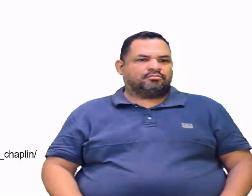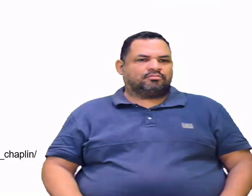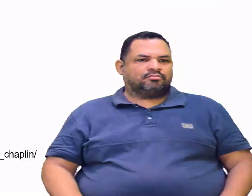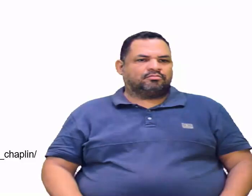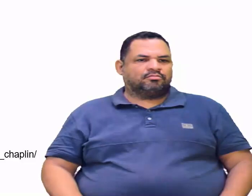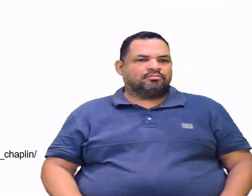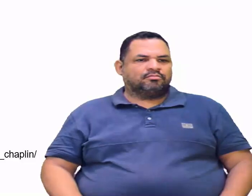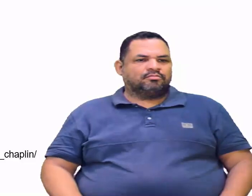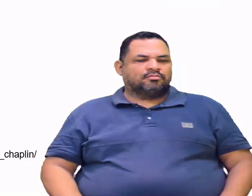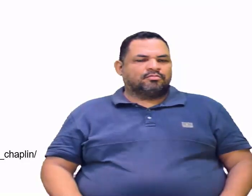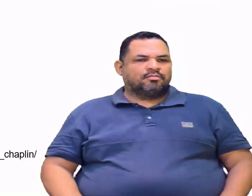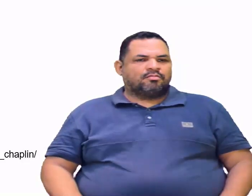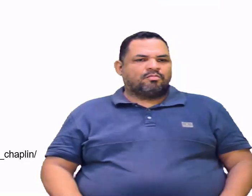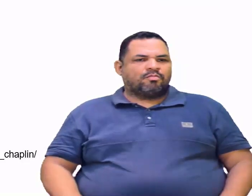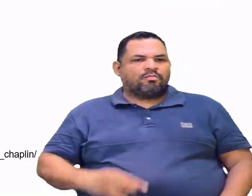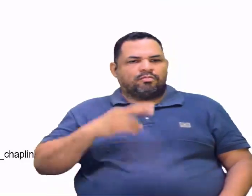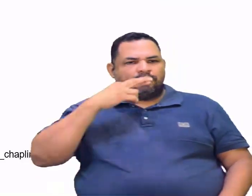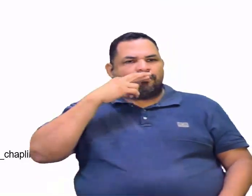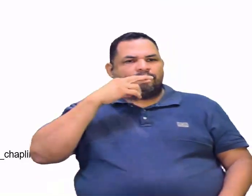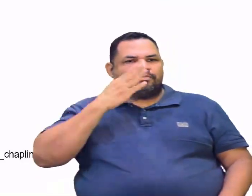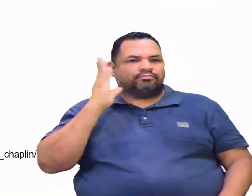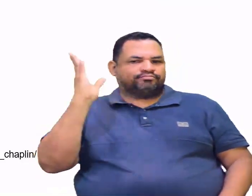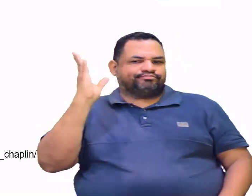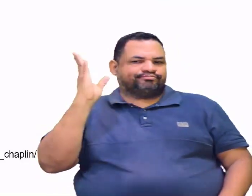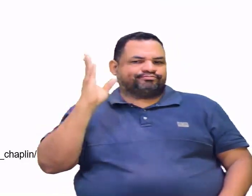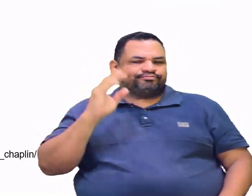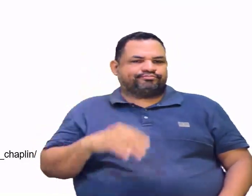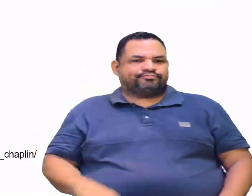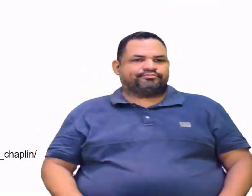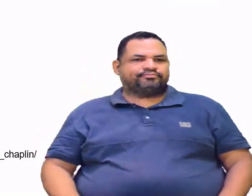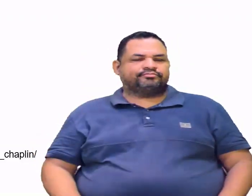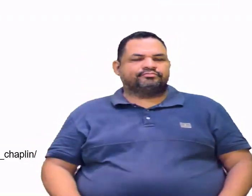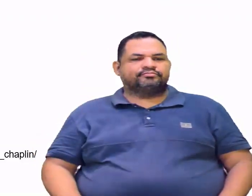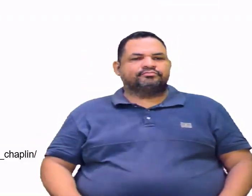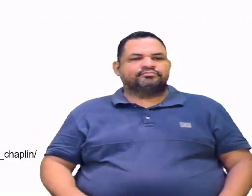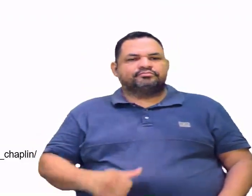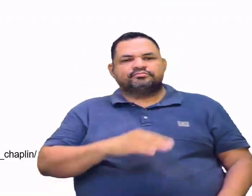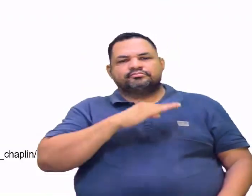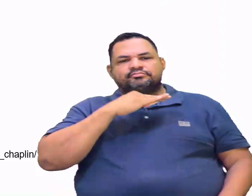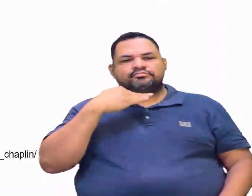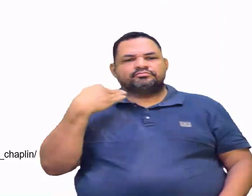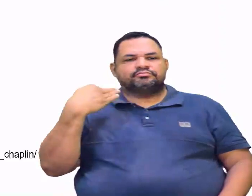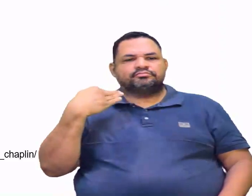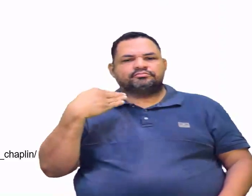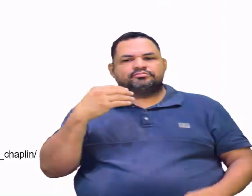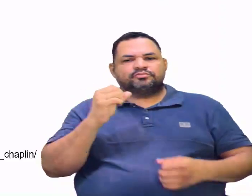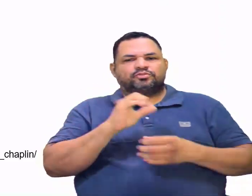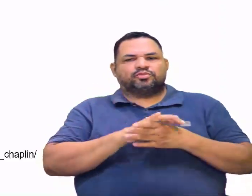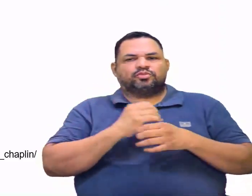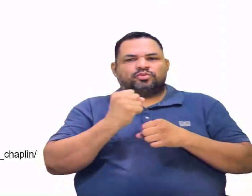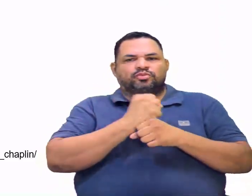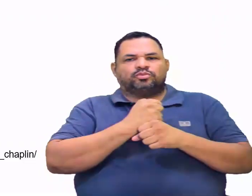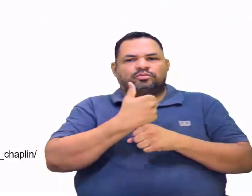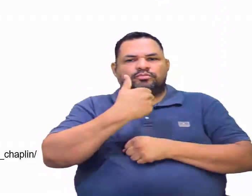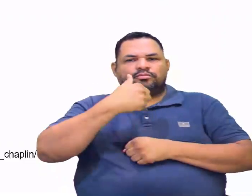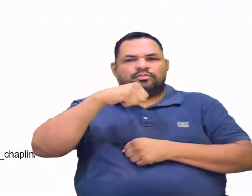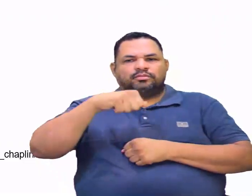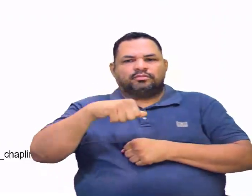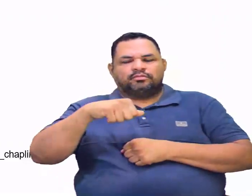brincalhão. Então o Chaplin morreu em 1977, né? Foi um ator,